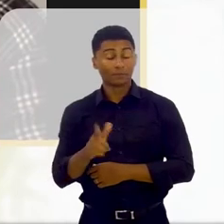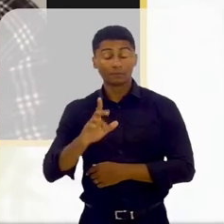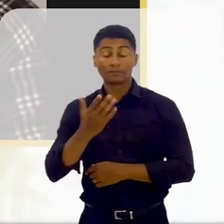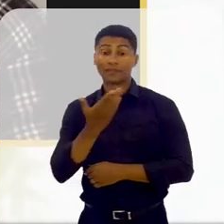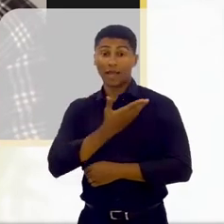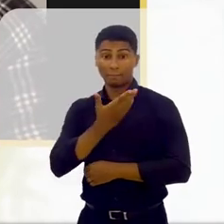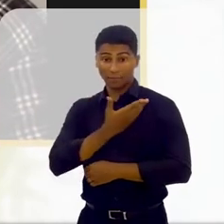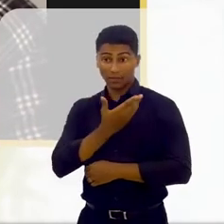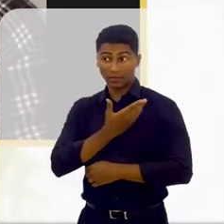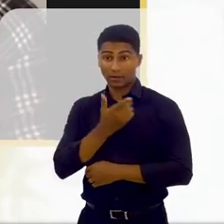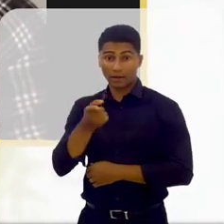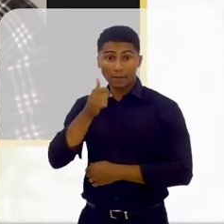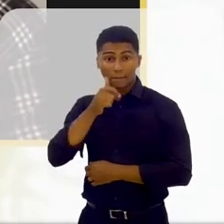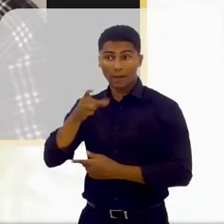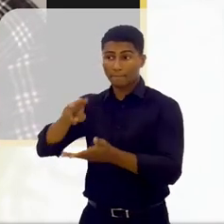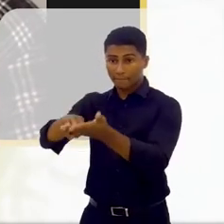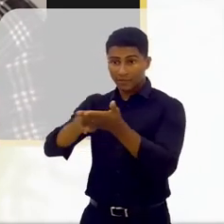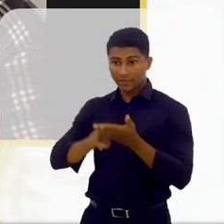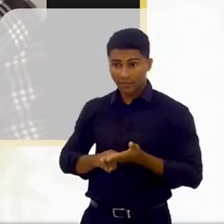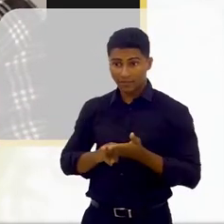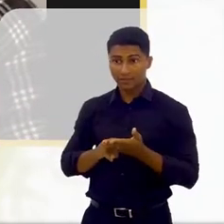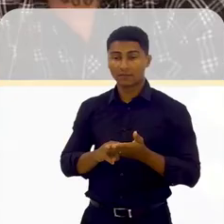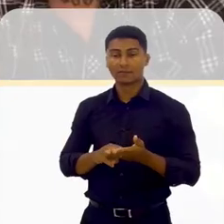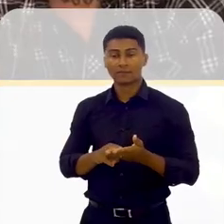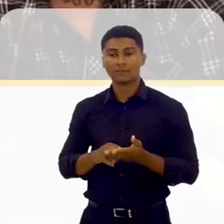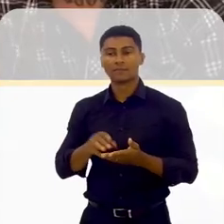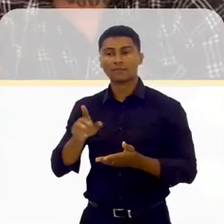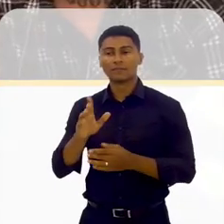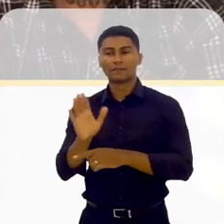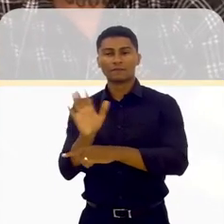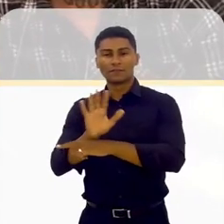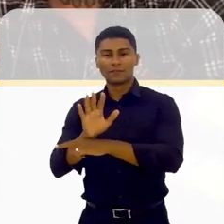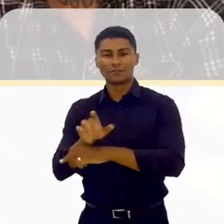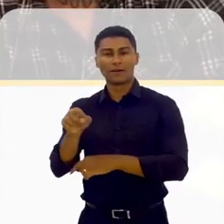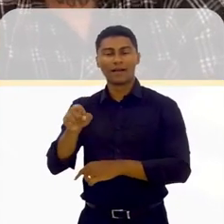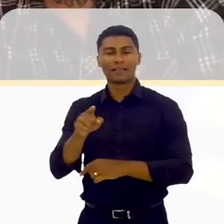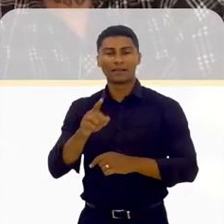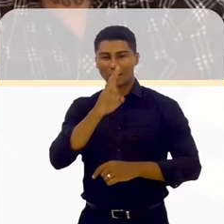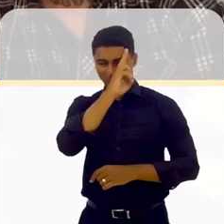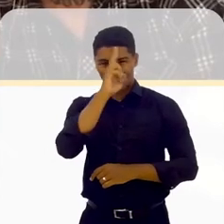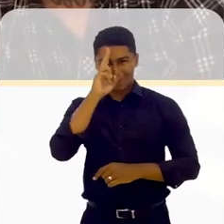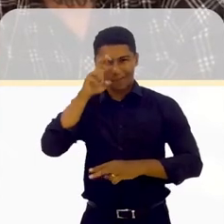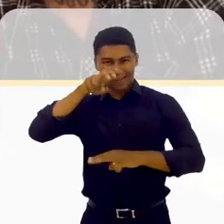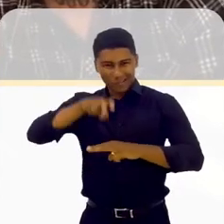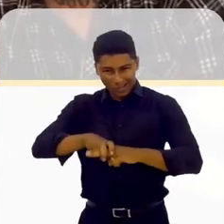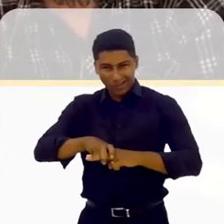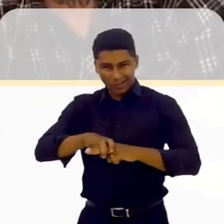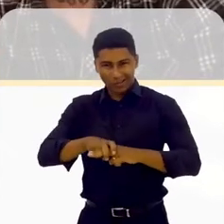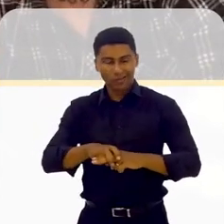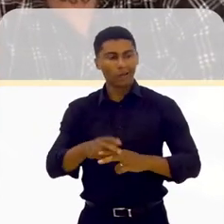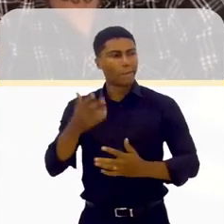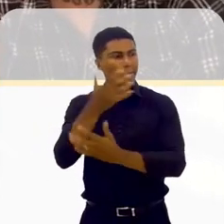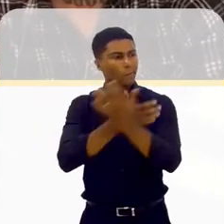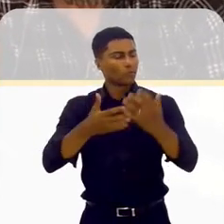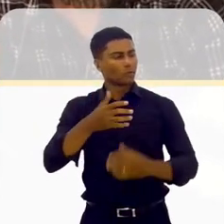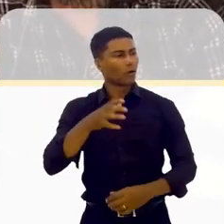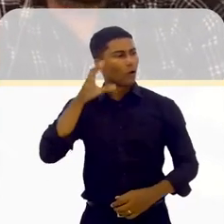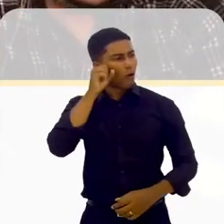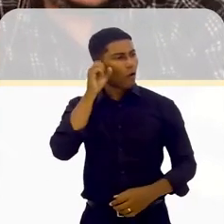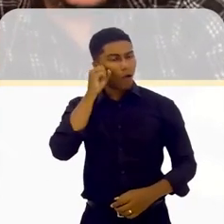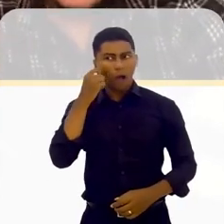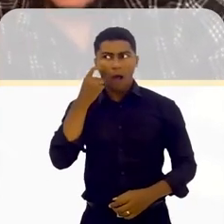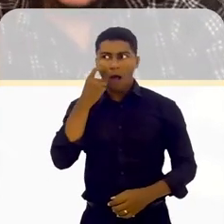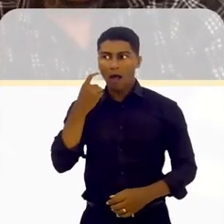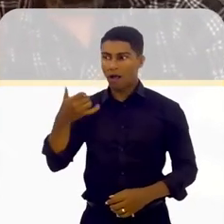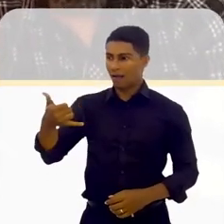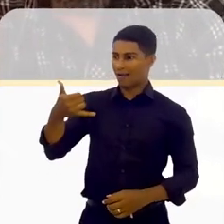Janeiro, que mandou mensagem pro David, né? Falou, Foi. mandou um vídeo Mandou dentro um do vídeo. Uber. escutando a Poxa, música, eu. que Oxi! coisa Ixi, eu